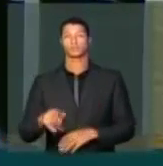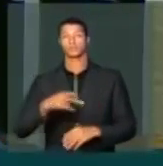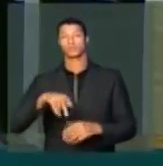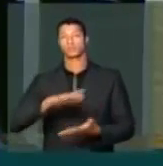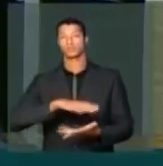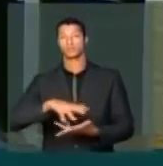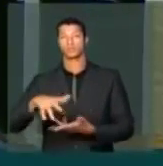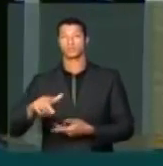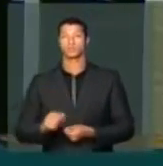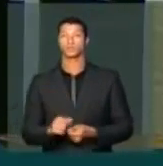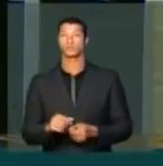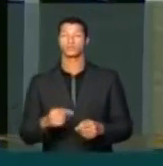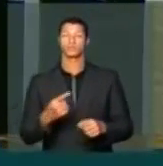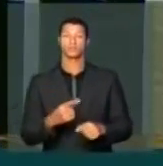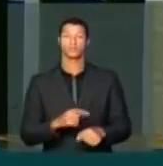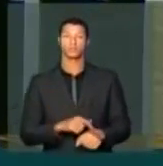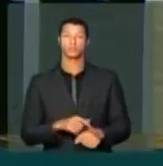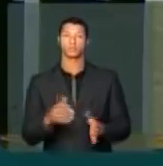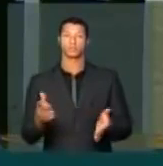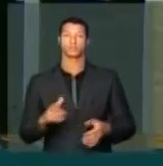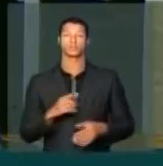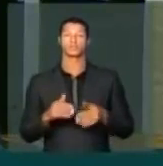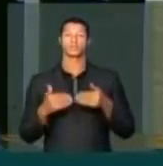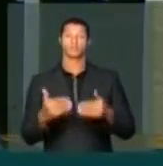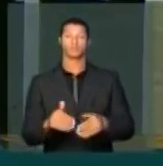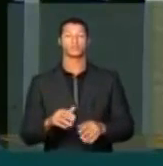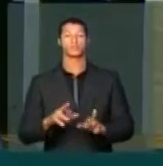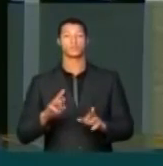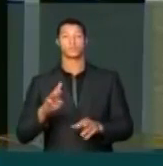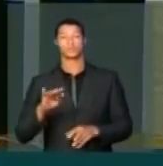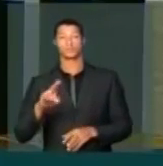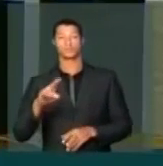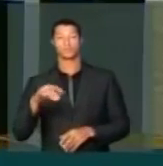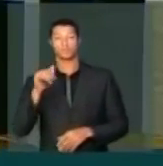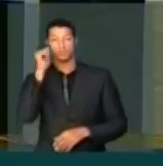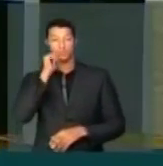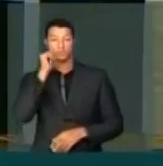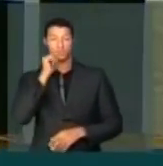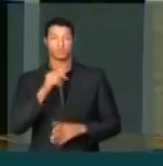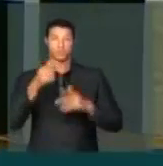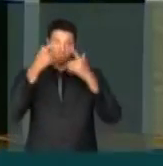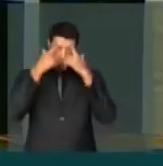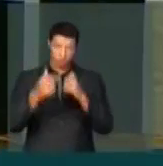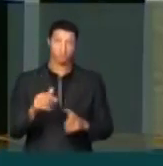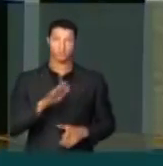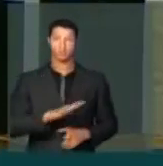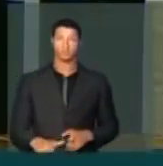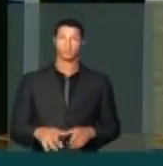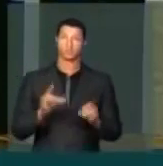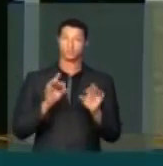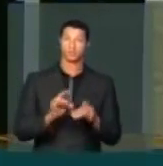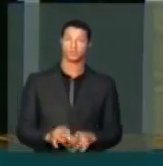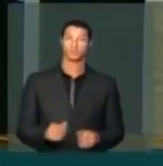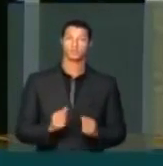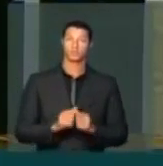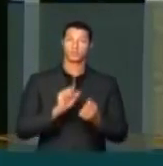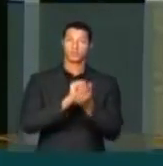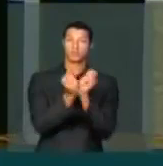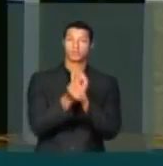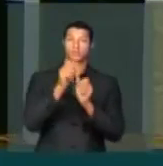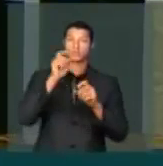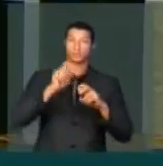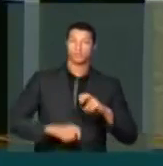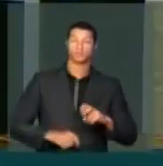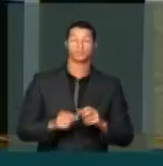do mundo. Nesse momento em que ocupo essa tribuna, mulheres estão sendo violadas, crianças vendidas como escravas